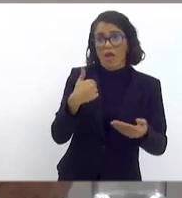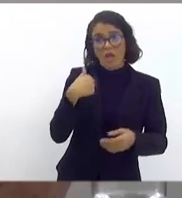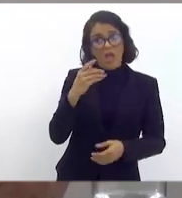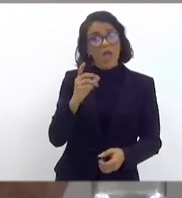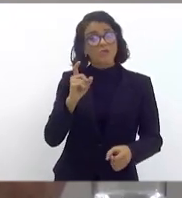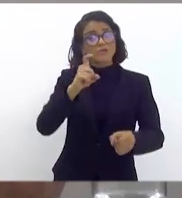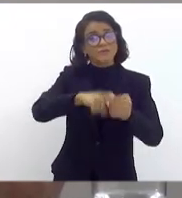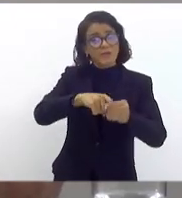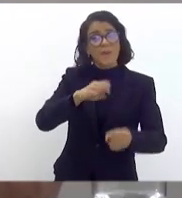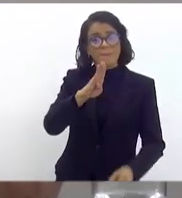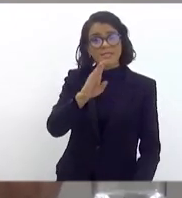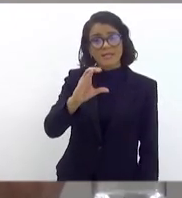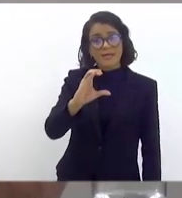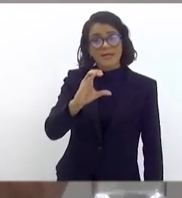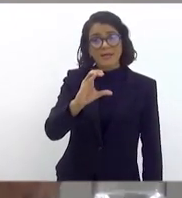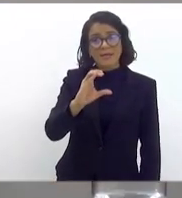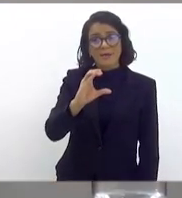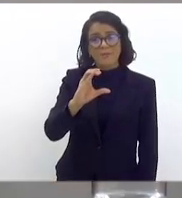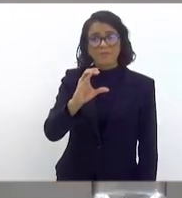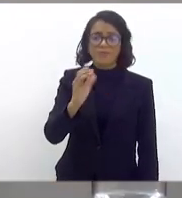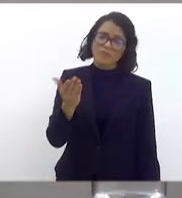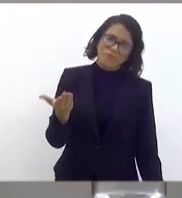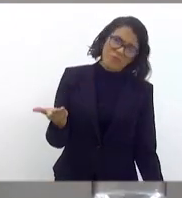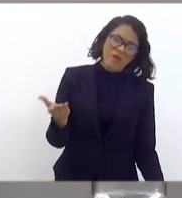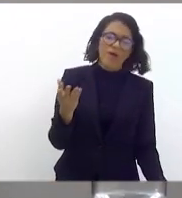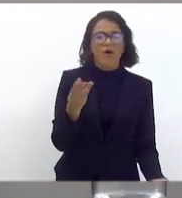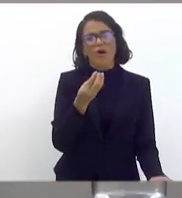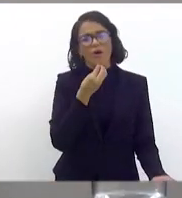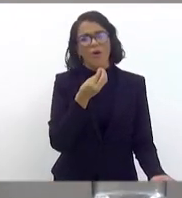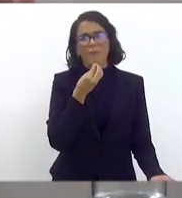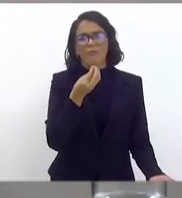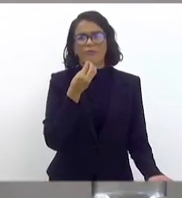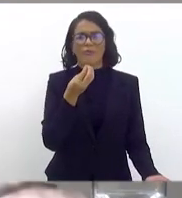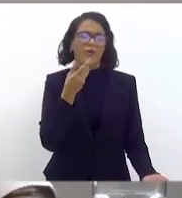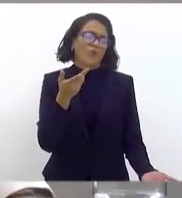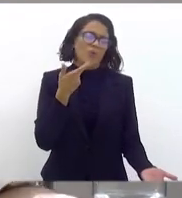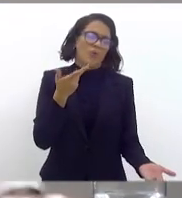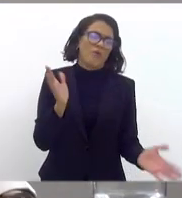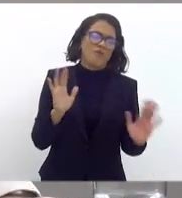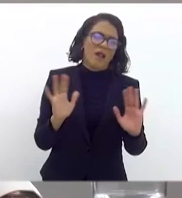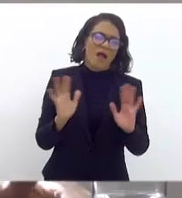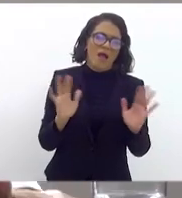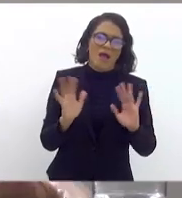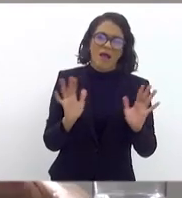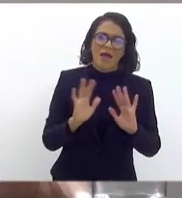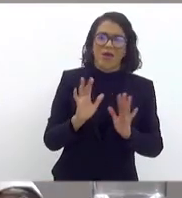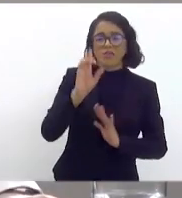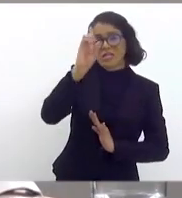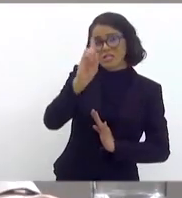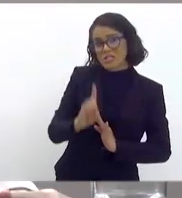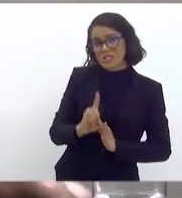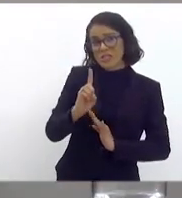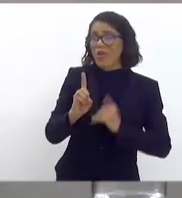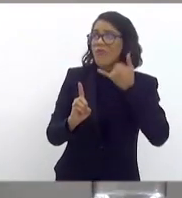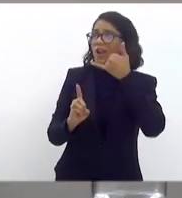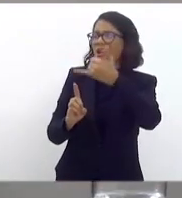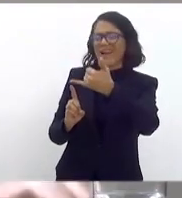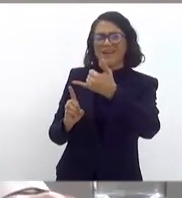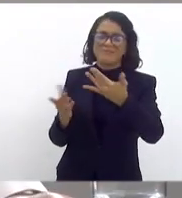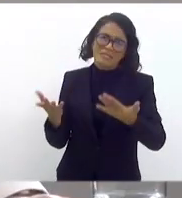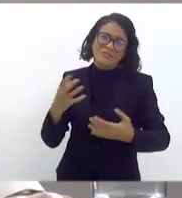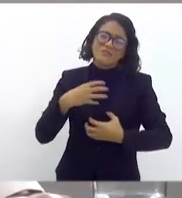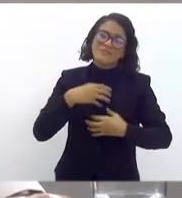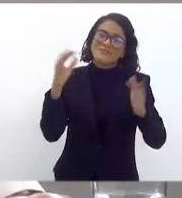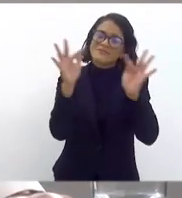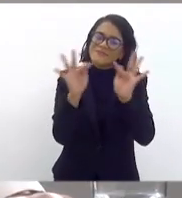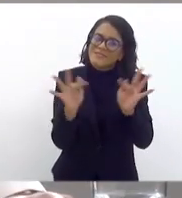UBC. Eu fico... Evidentemente, eu não ia fazer uma ligação ao diretor da UBC para isso. Mas eu ia ficar muito feliz